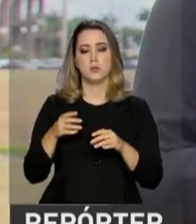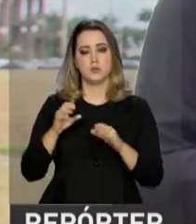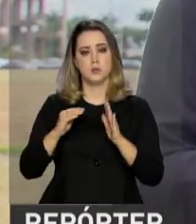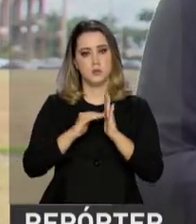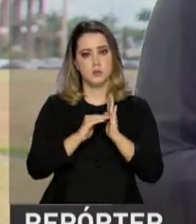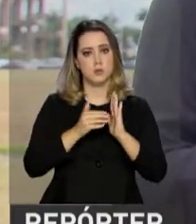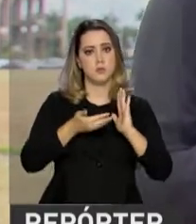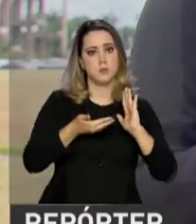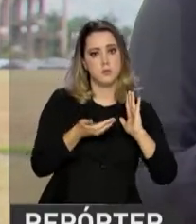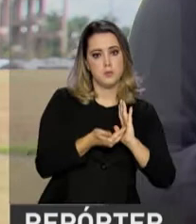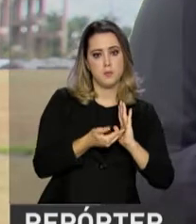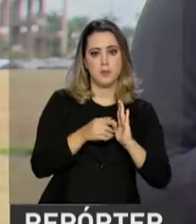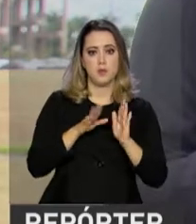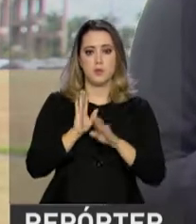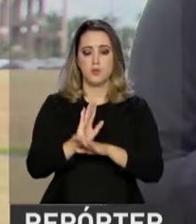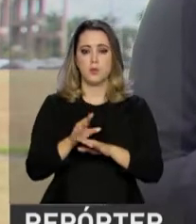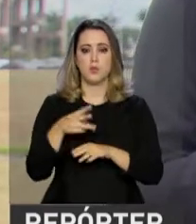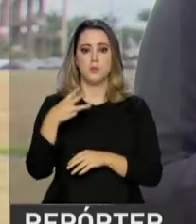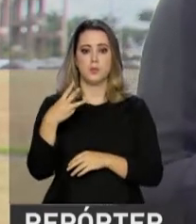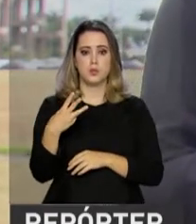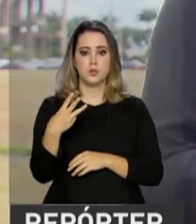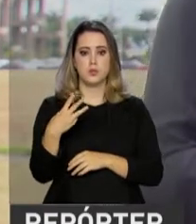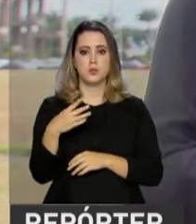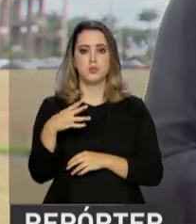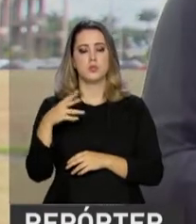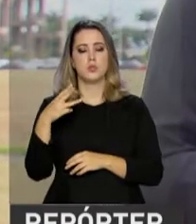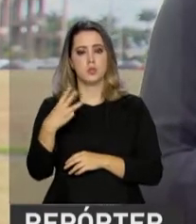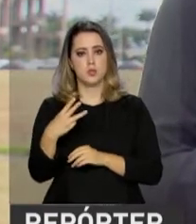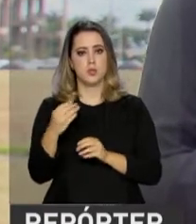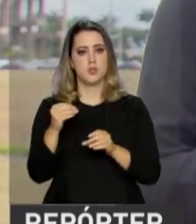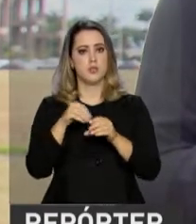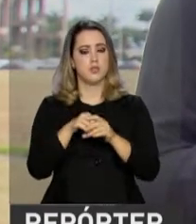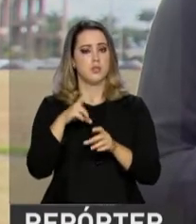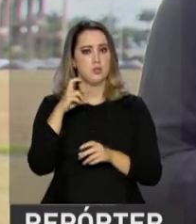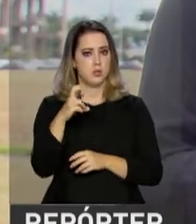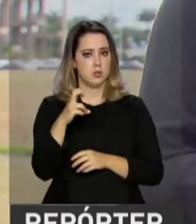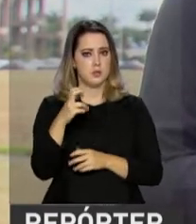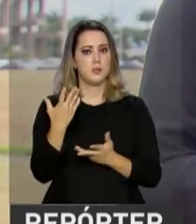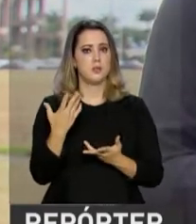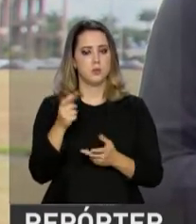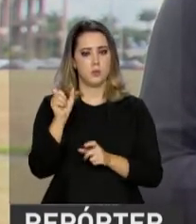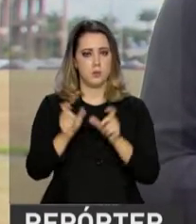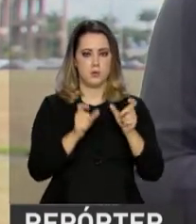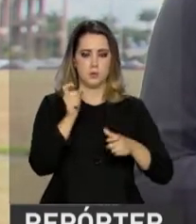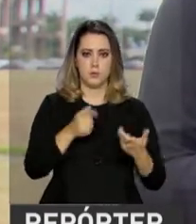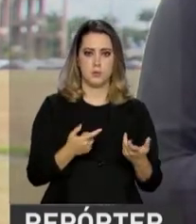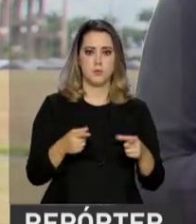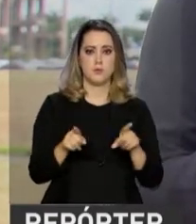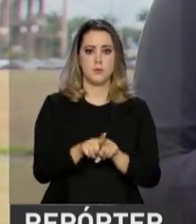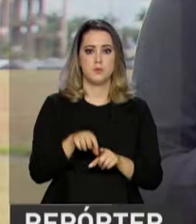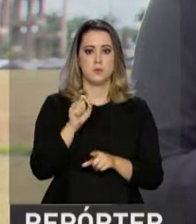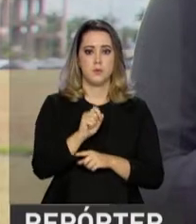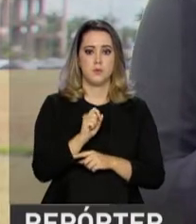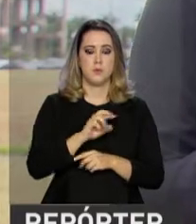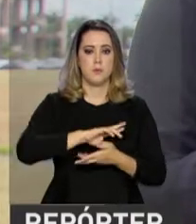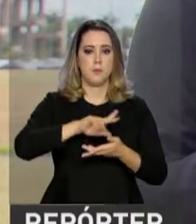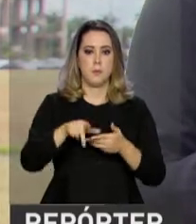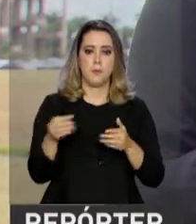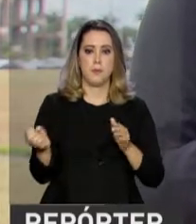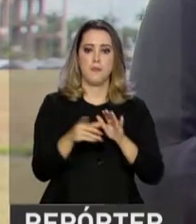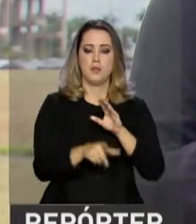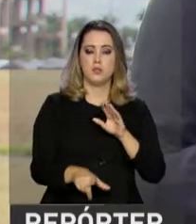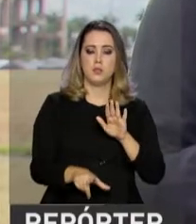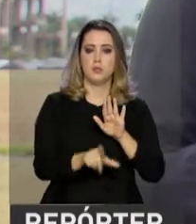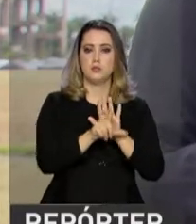no Senado, com o apoio de 3 em cada 5 parlamentares. Já a modernização das leis trabalhistas foi feita por